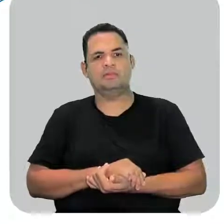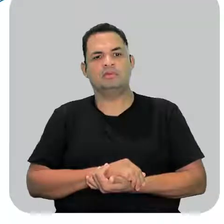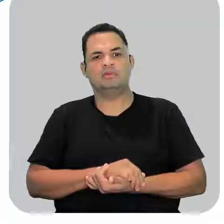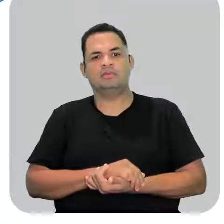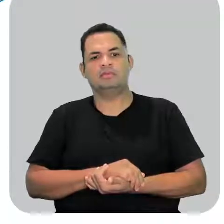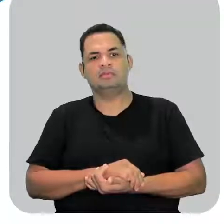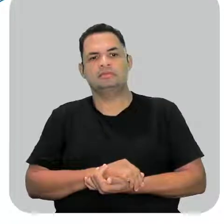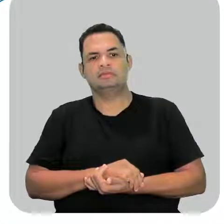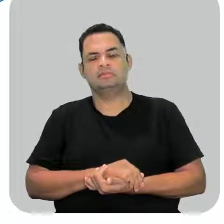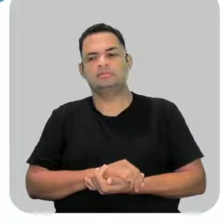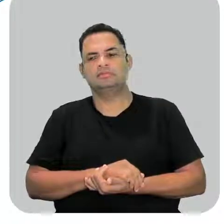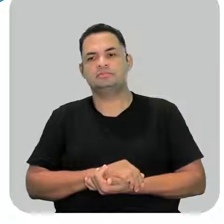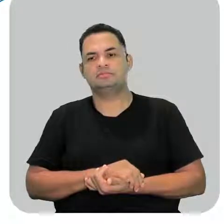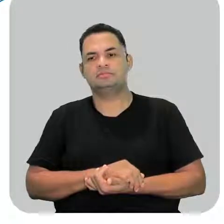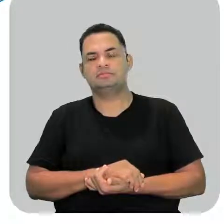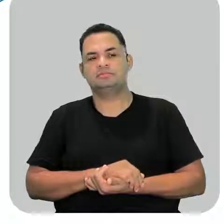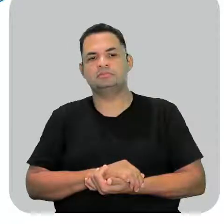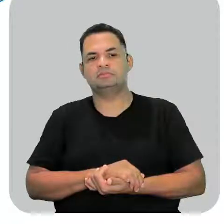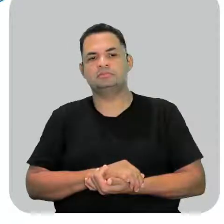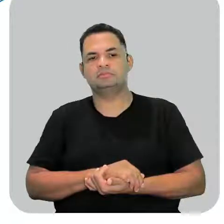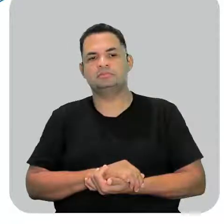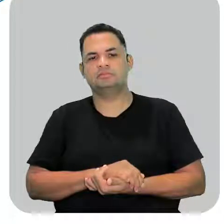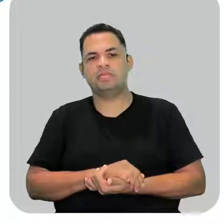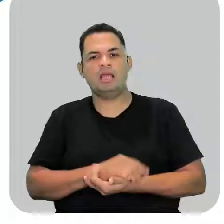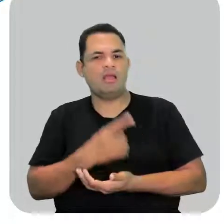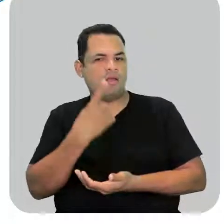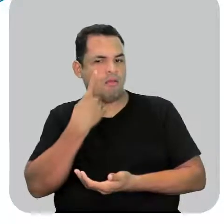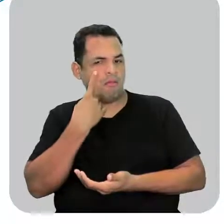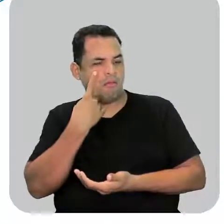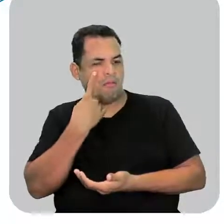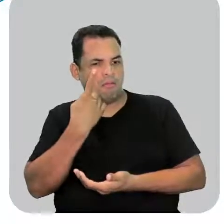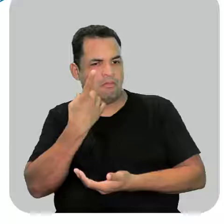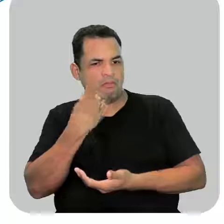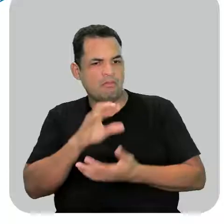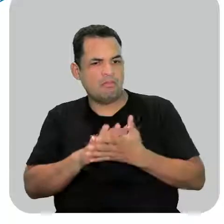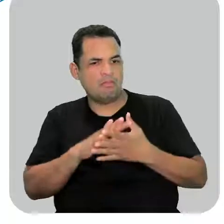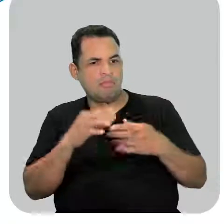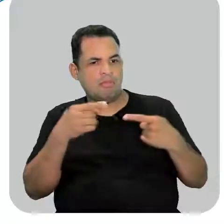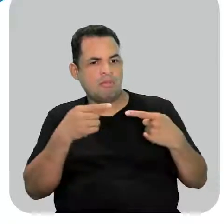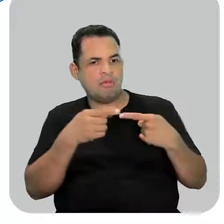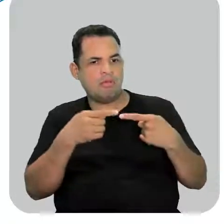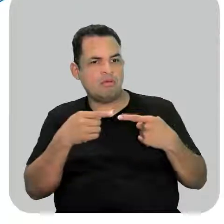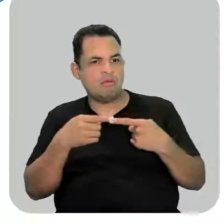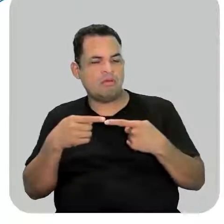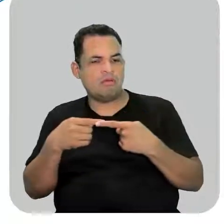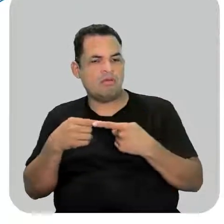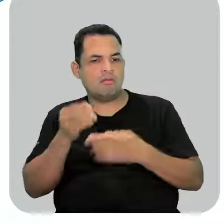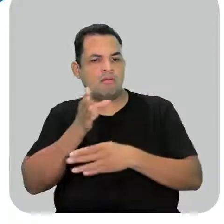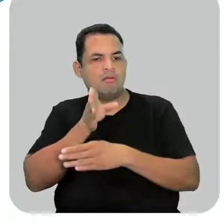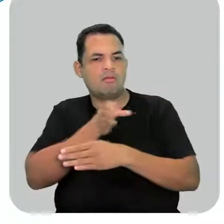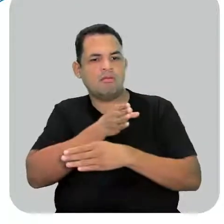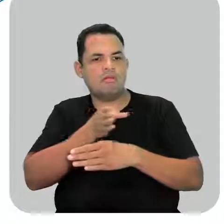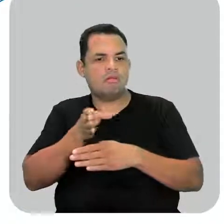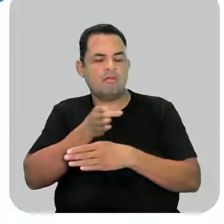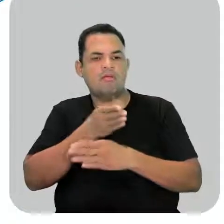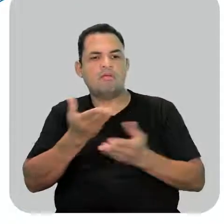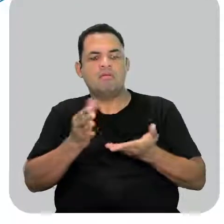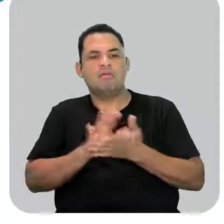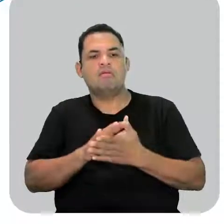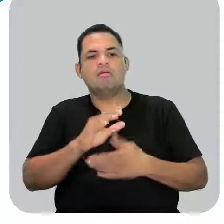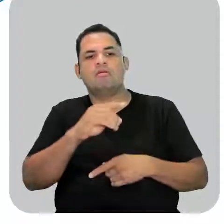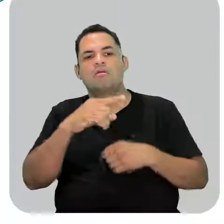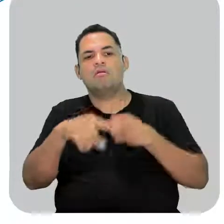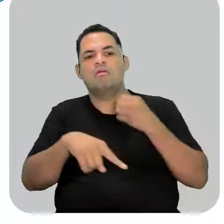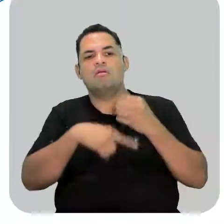você vai fazer o quê? Vai observar as ligações aqui entre os nossos átomos